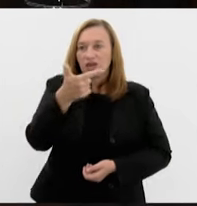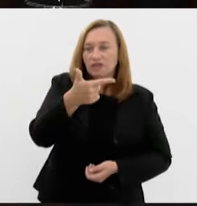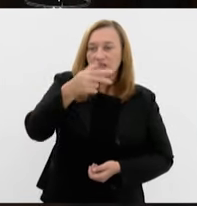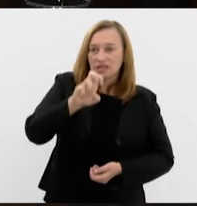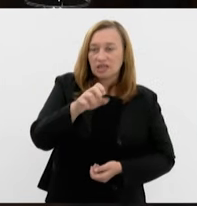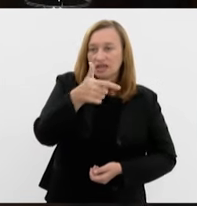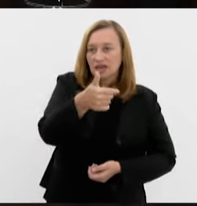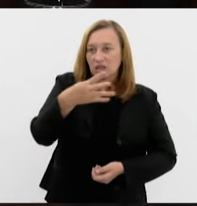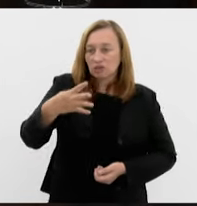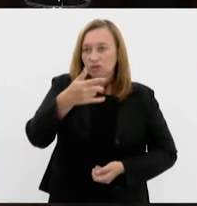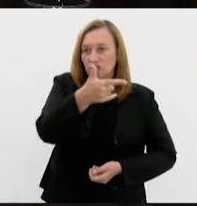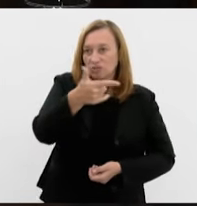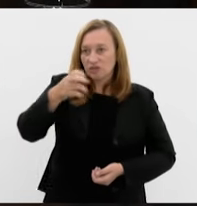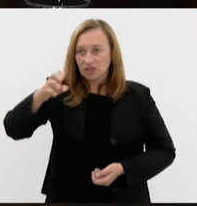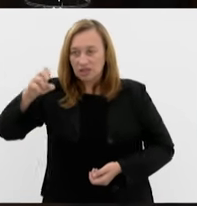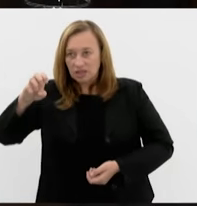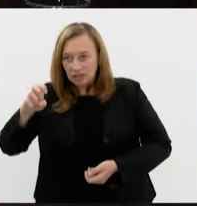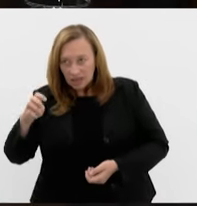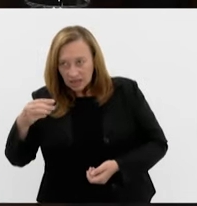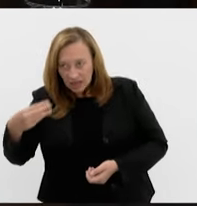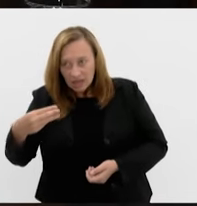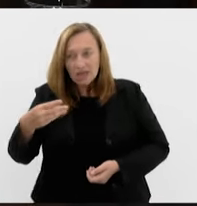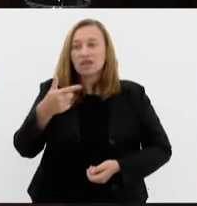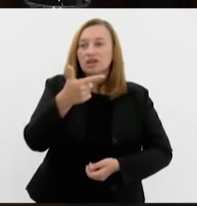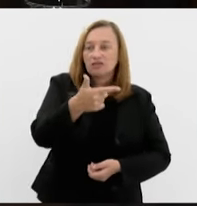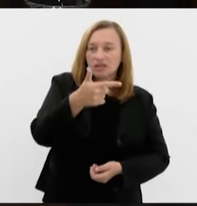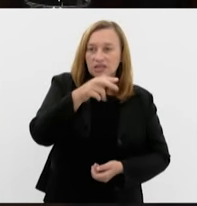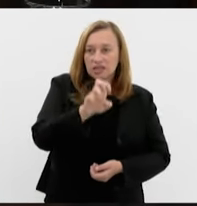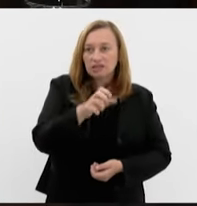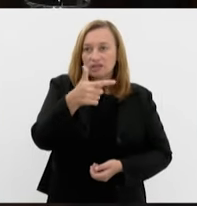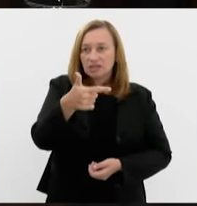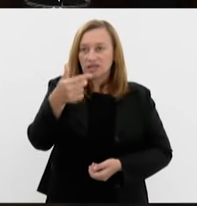251/22 25/16 de2022